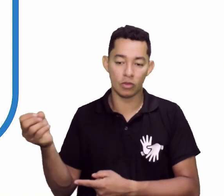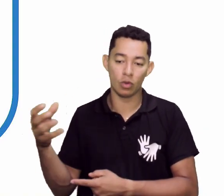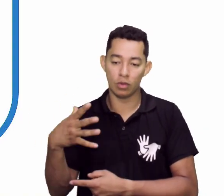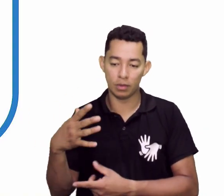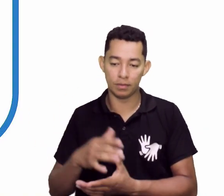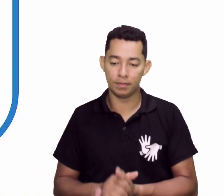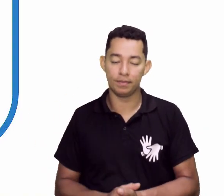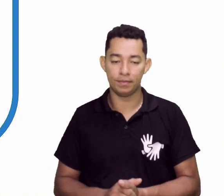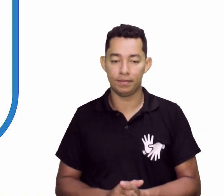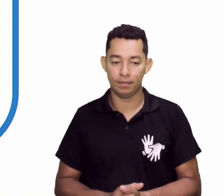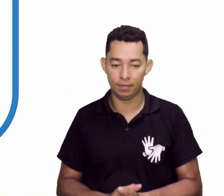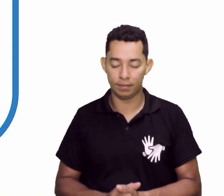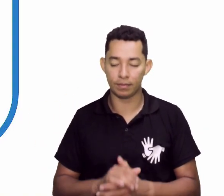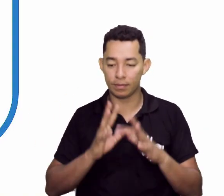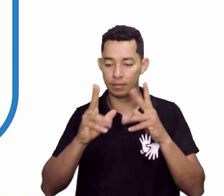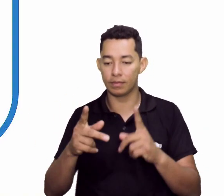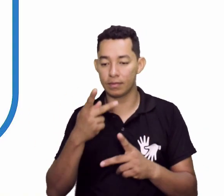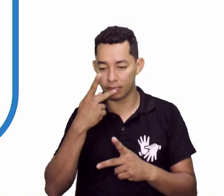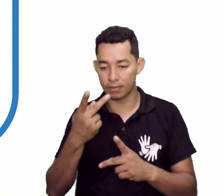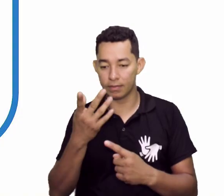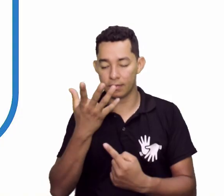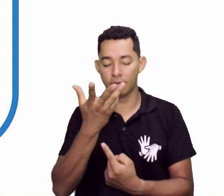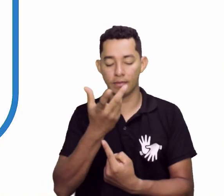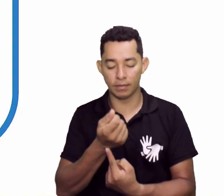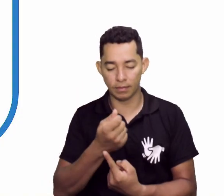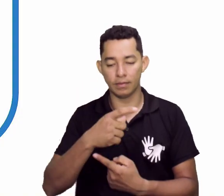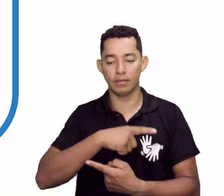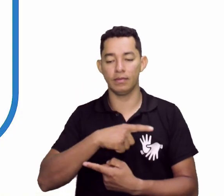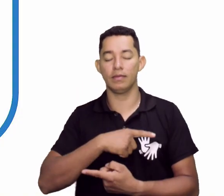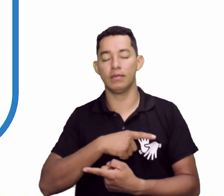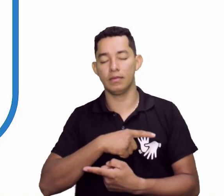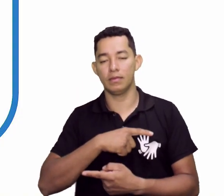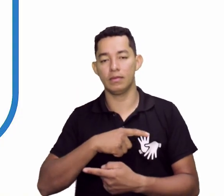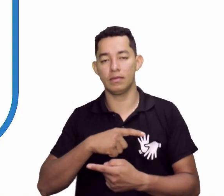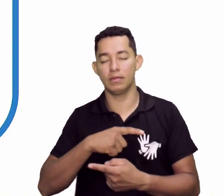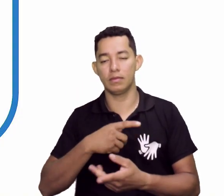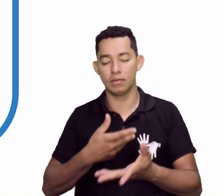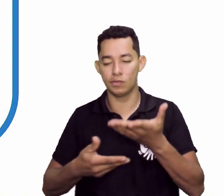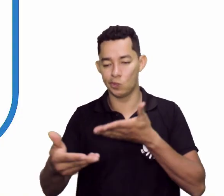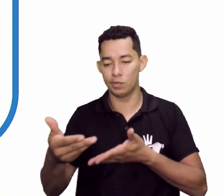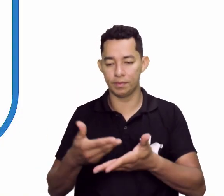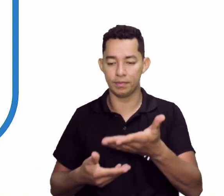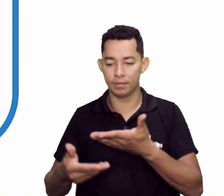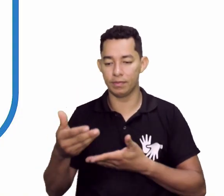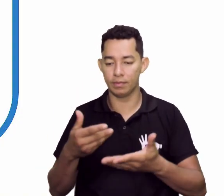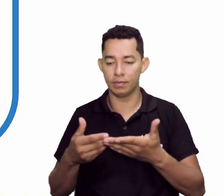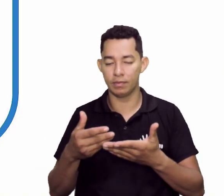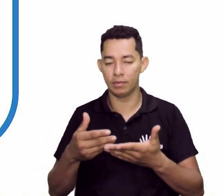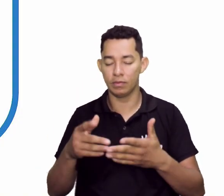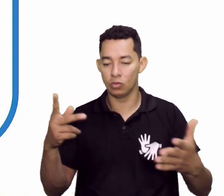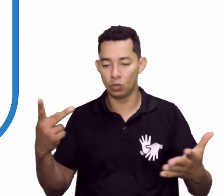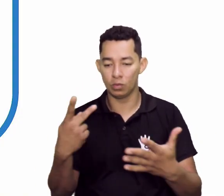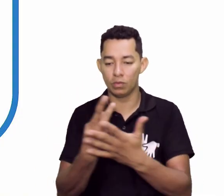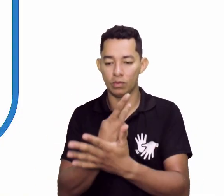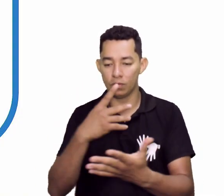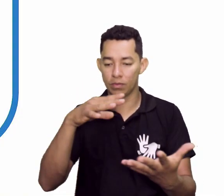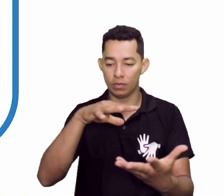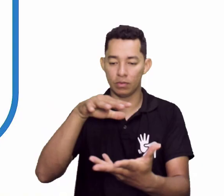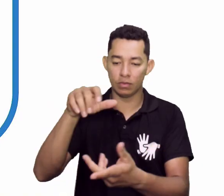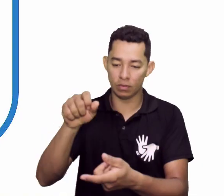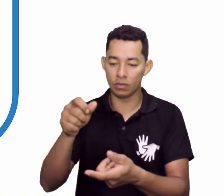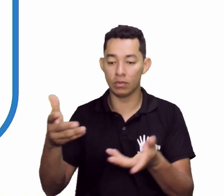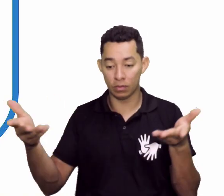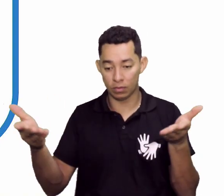para frente, tudo que a gente vai falar de arte tem a ver com o que está rolando atualmente, né? O que está acontecendo atualmente, tá? Então,